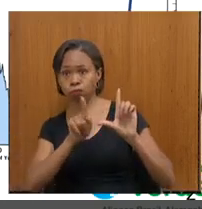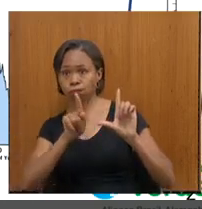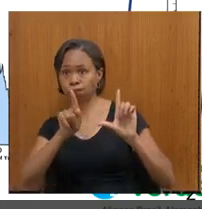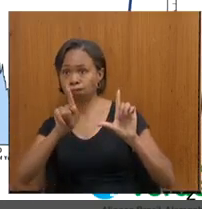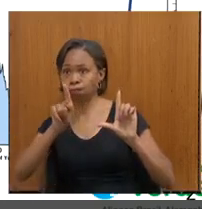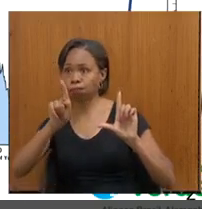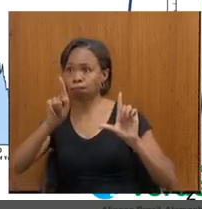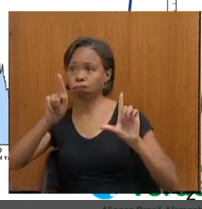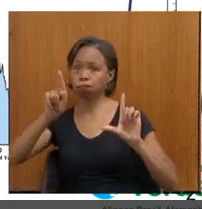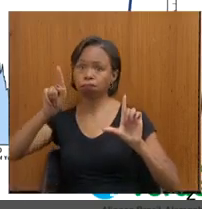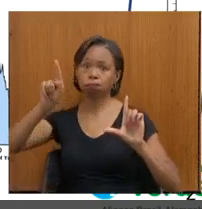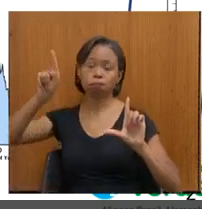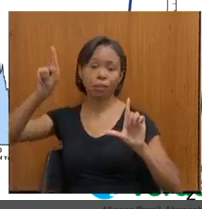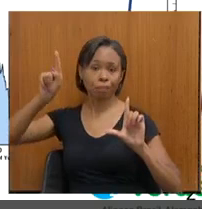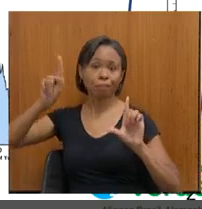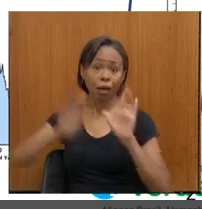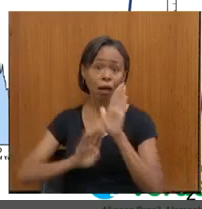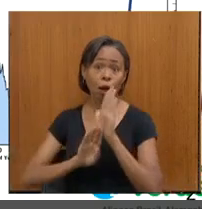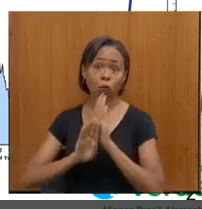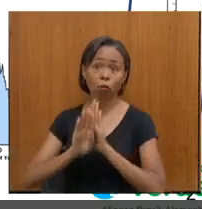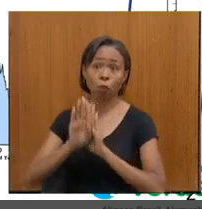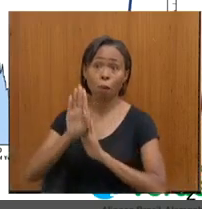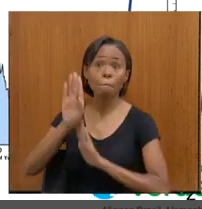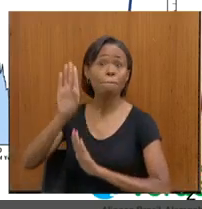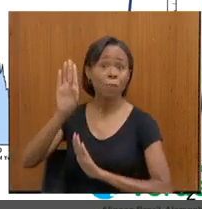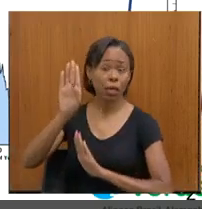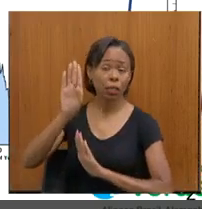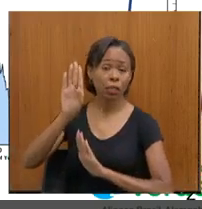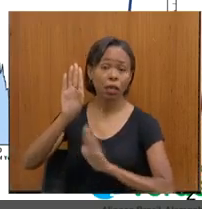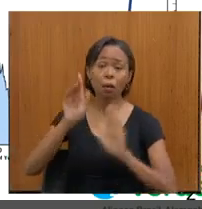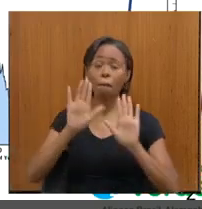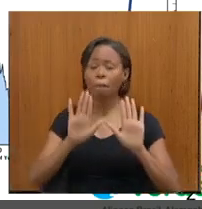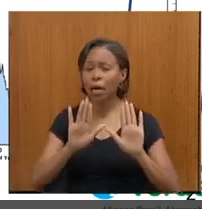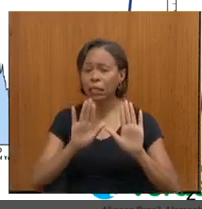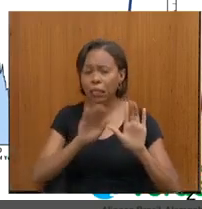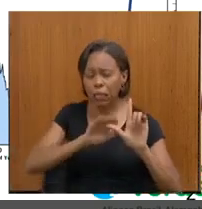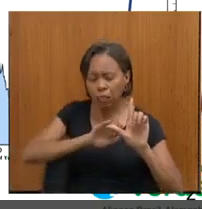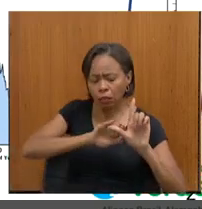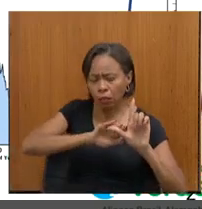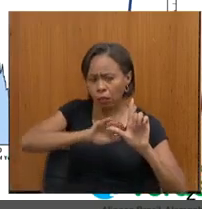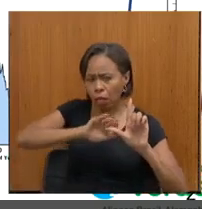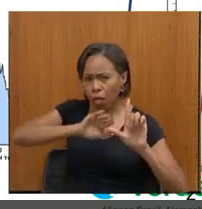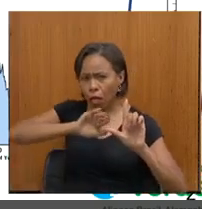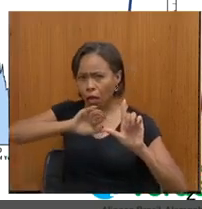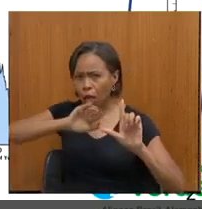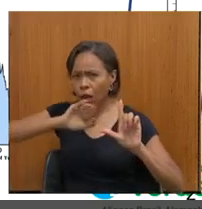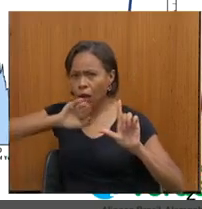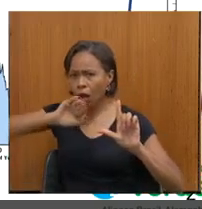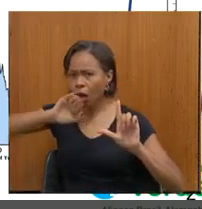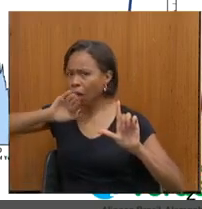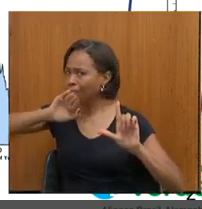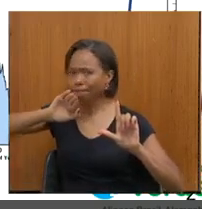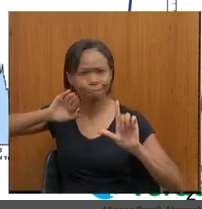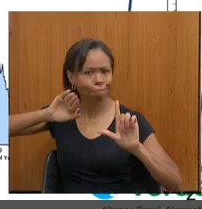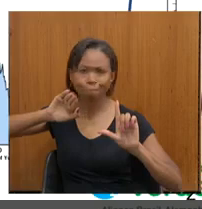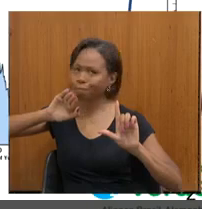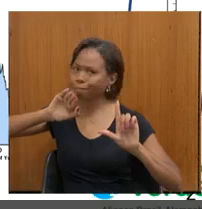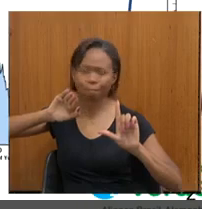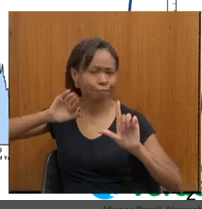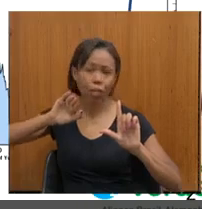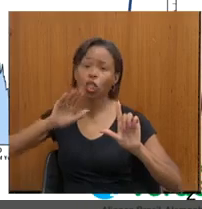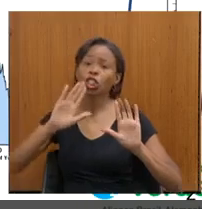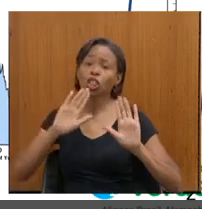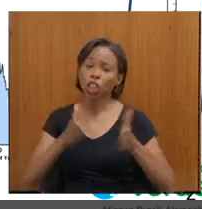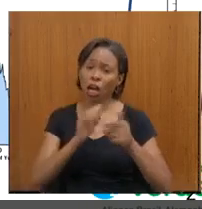crescendo e quando a gente olha já tá crescendo não mais linear e eu acho que desde academia a todos nós sabemos